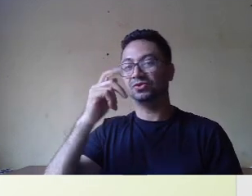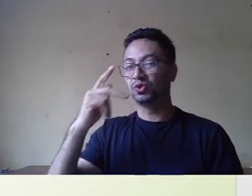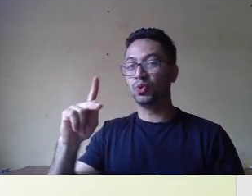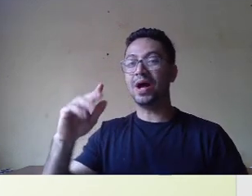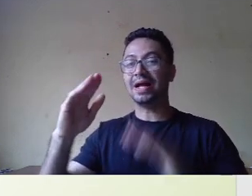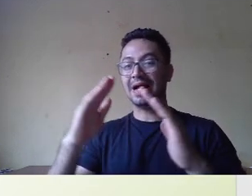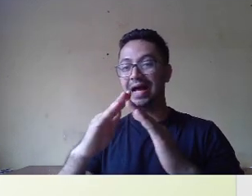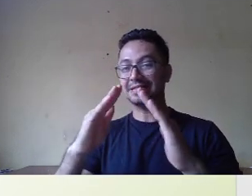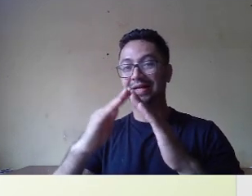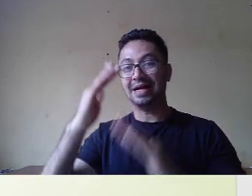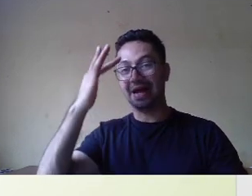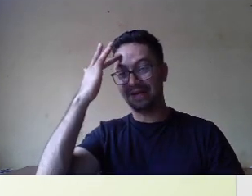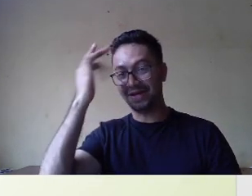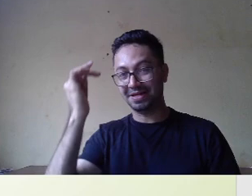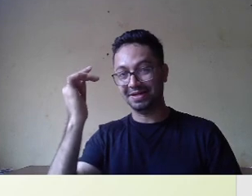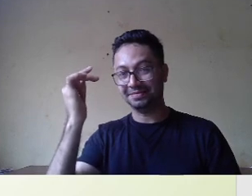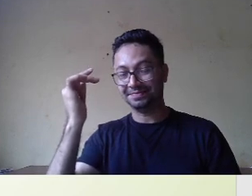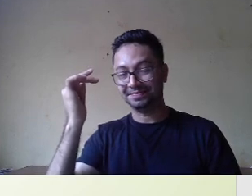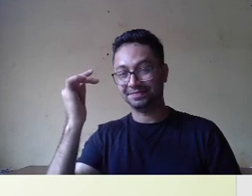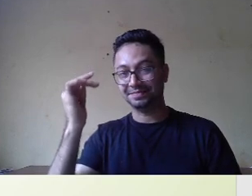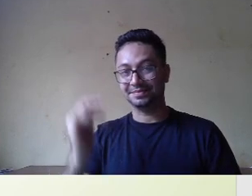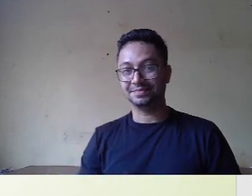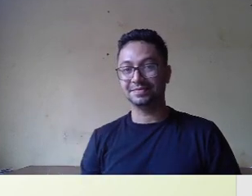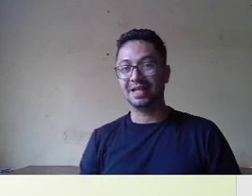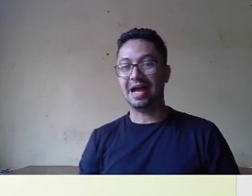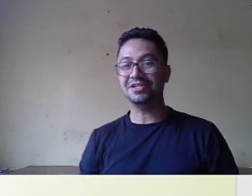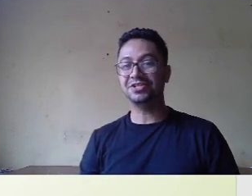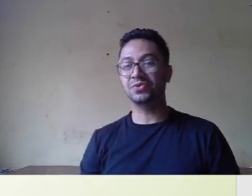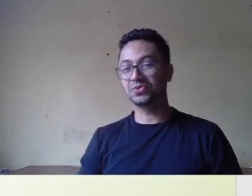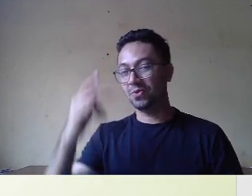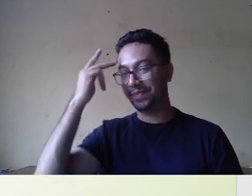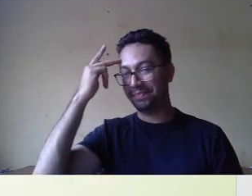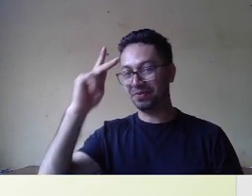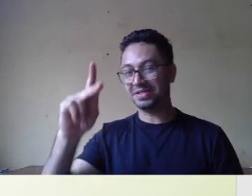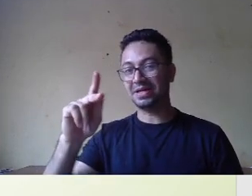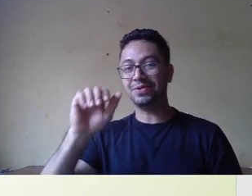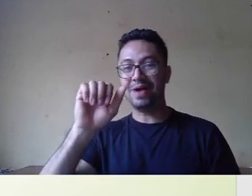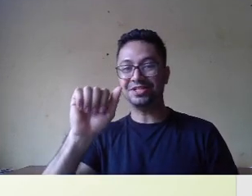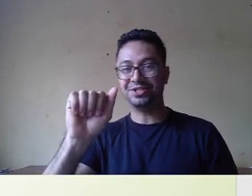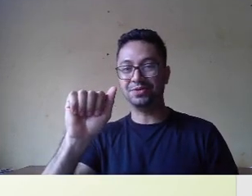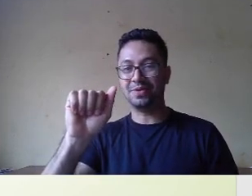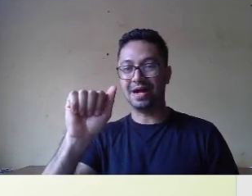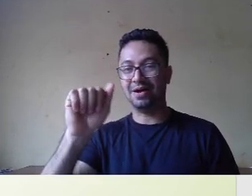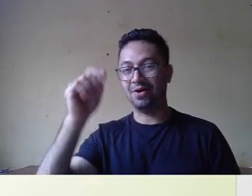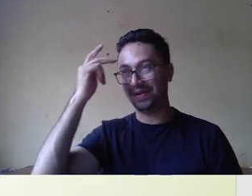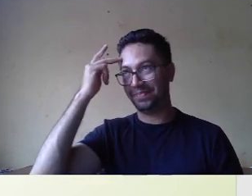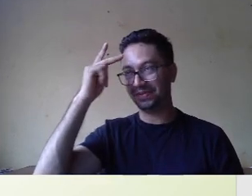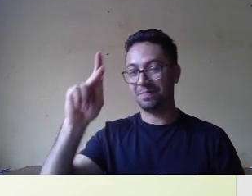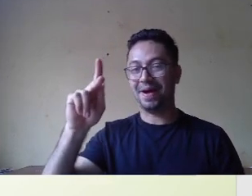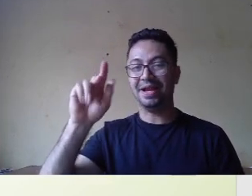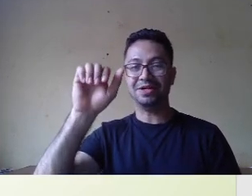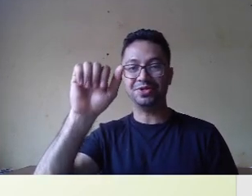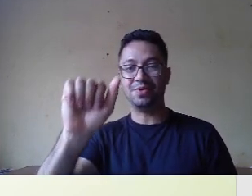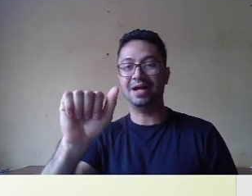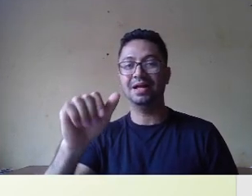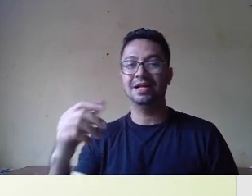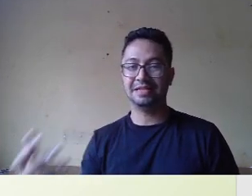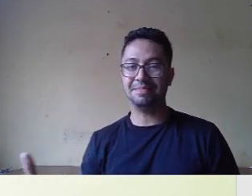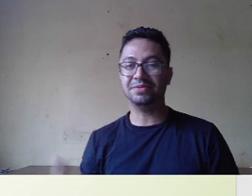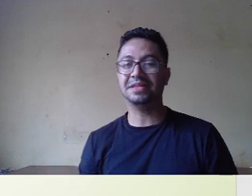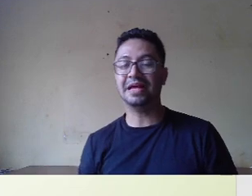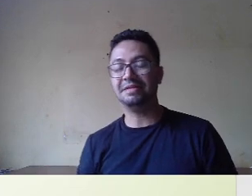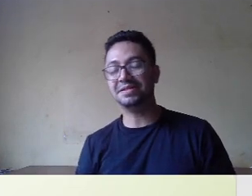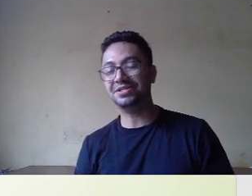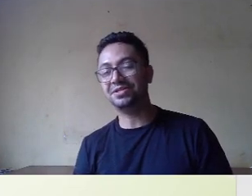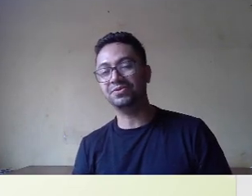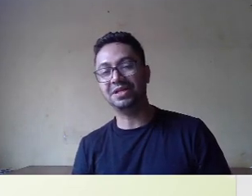a sua casa amanhã. A gente usou preposição e o artigo a. Ó, preposição para e o artigo a.